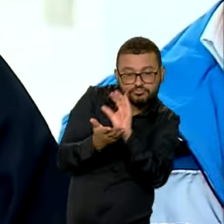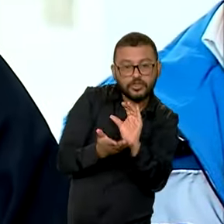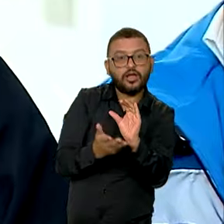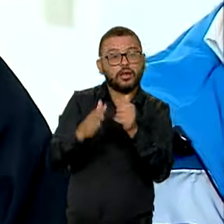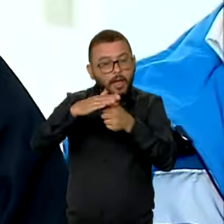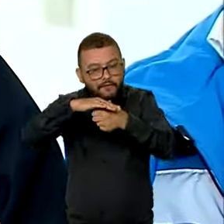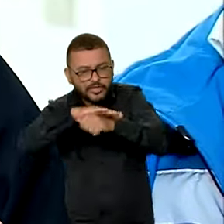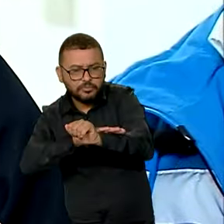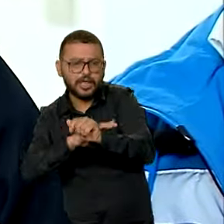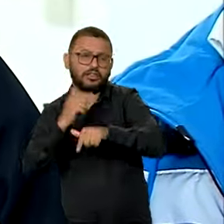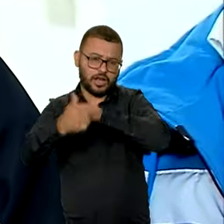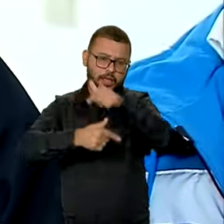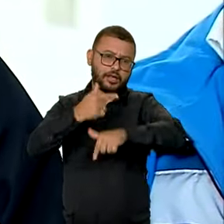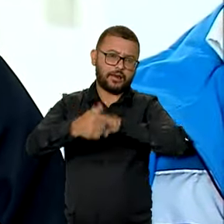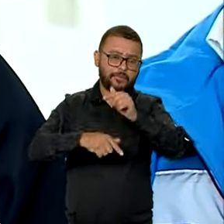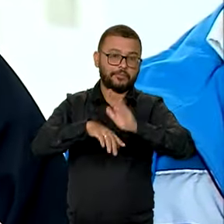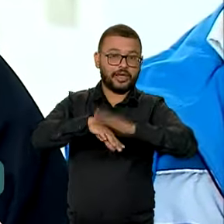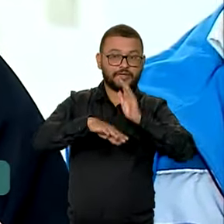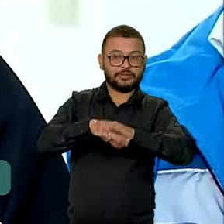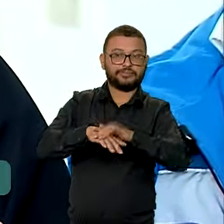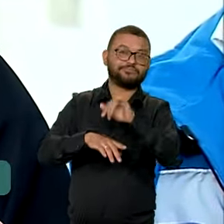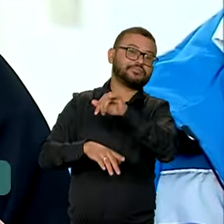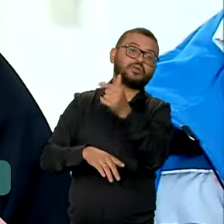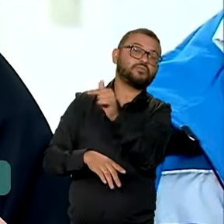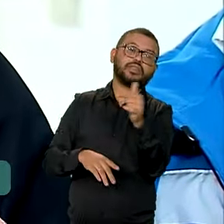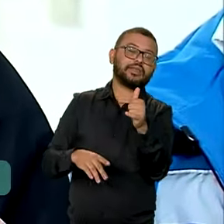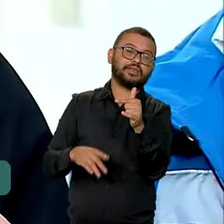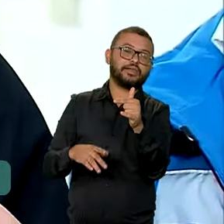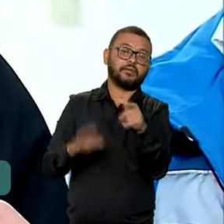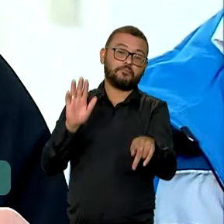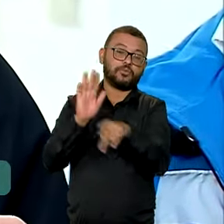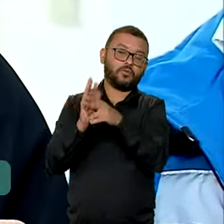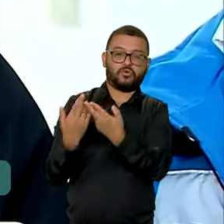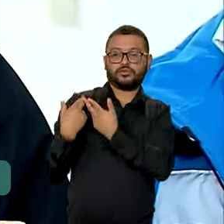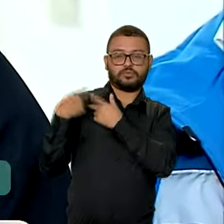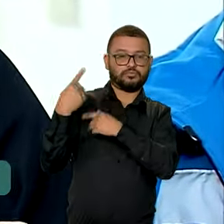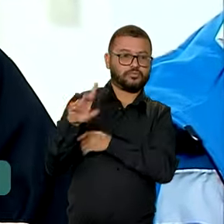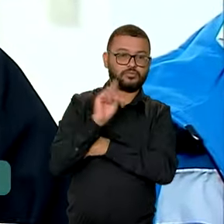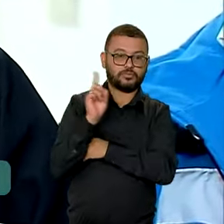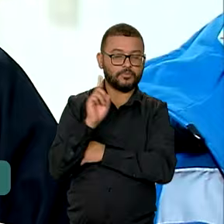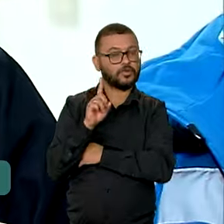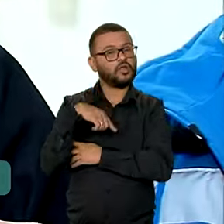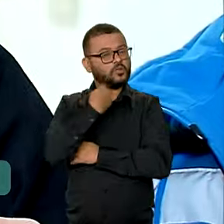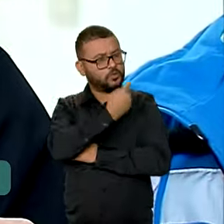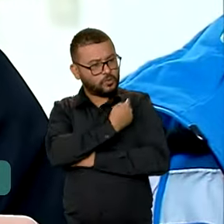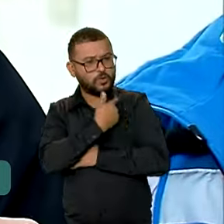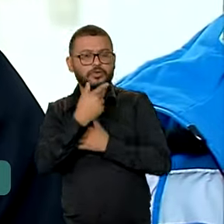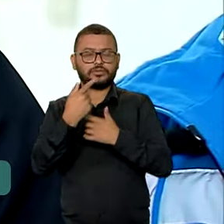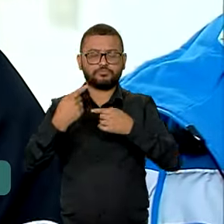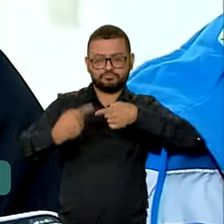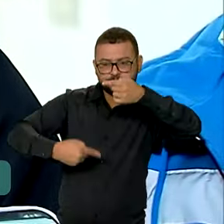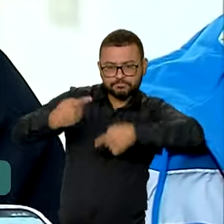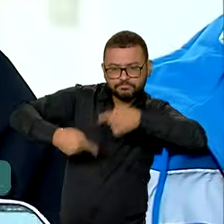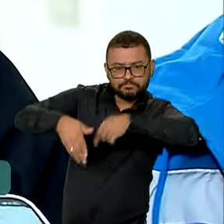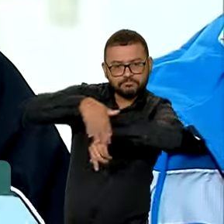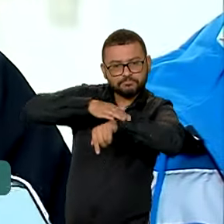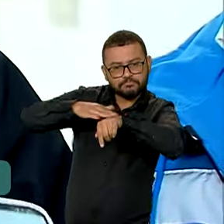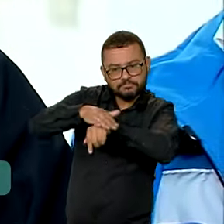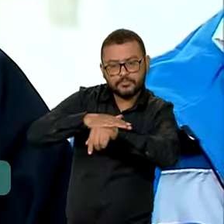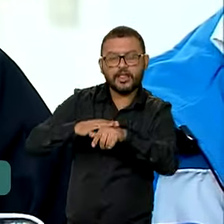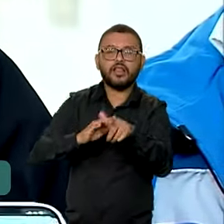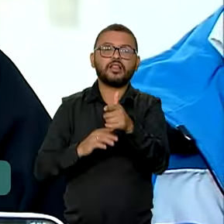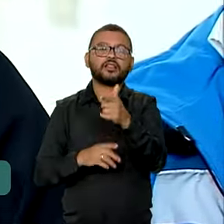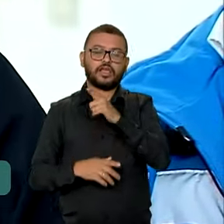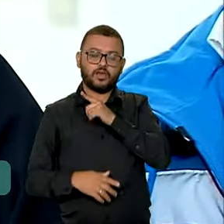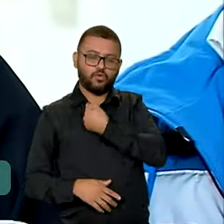trabalhos necessários nesse momento, eles estão fora do escopo da concessão, né? Então, nós estamos fazendo um diálogo, envolve também